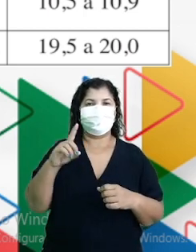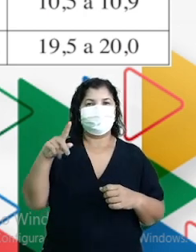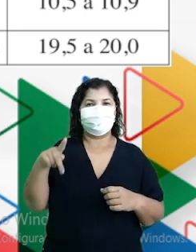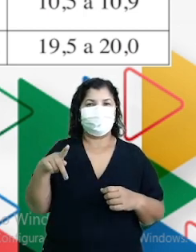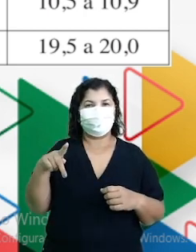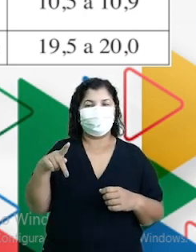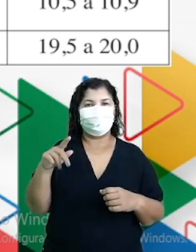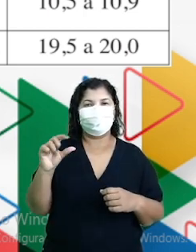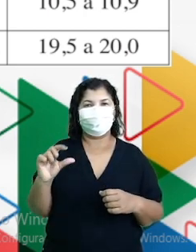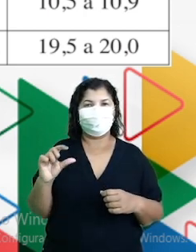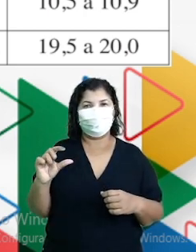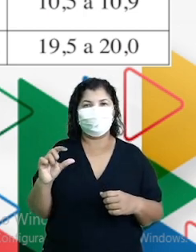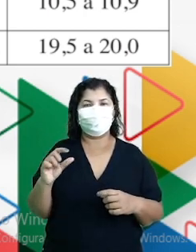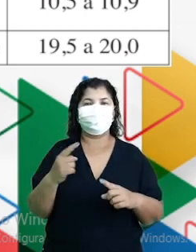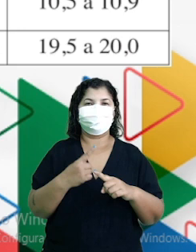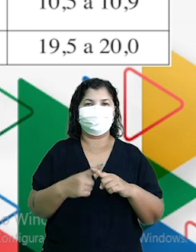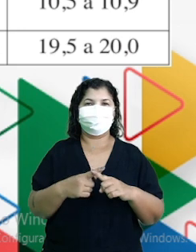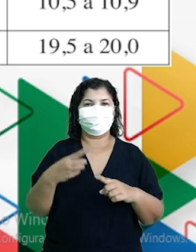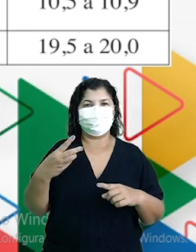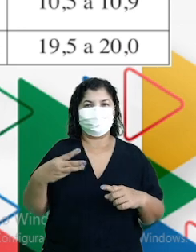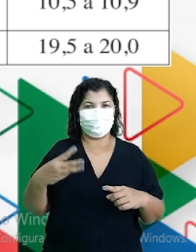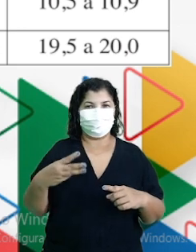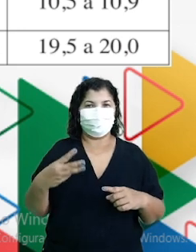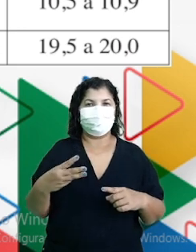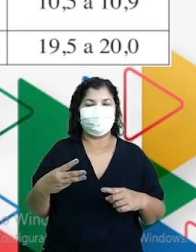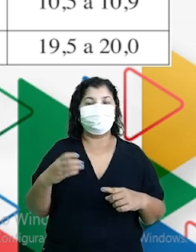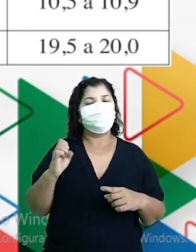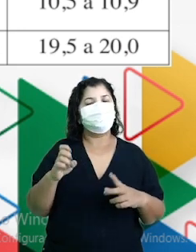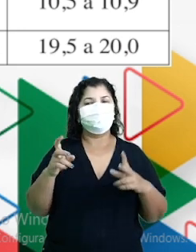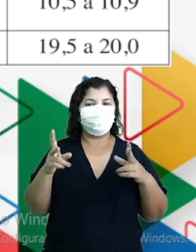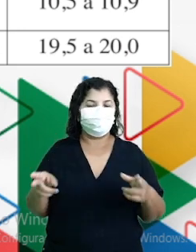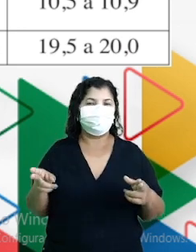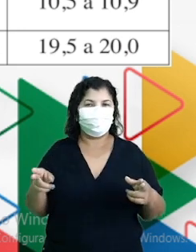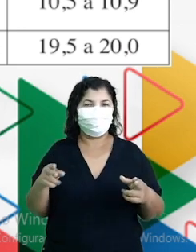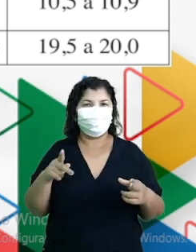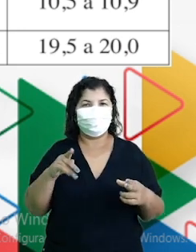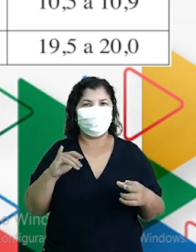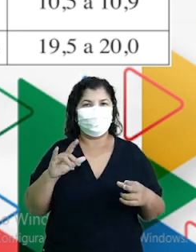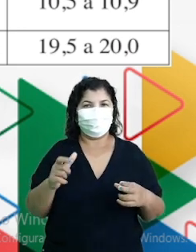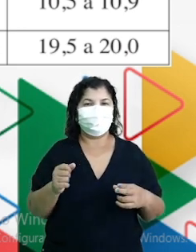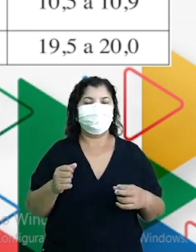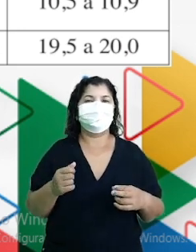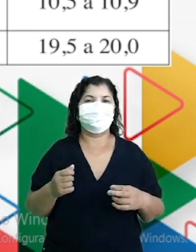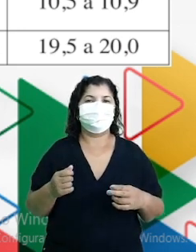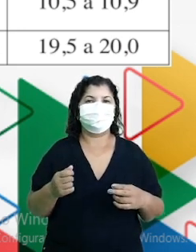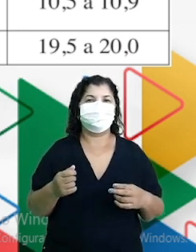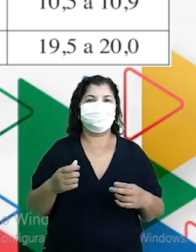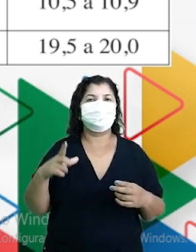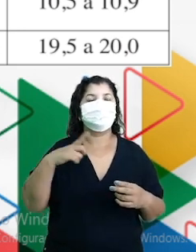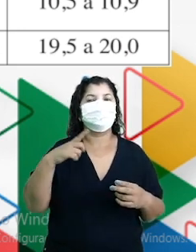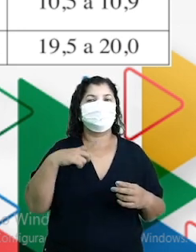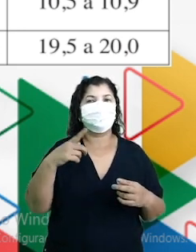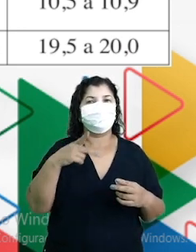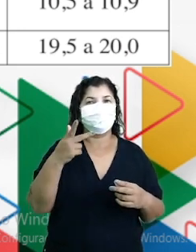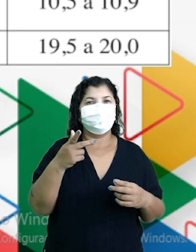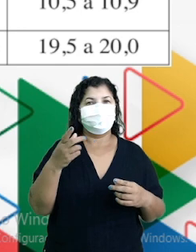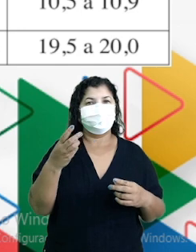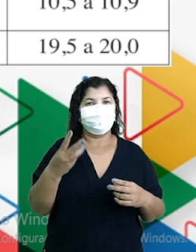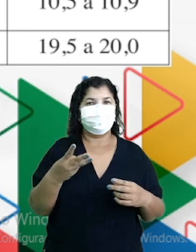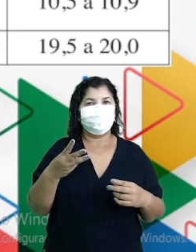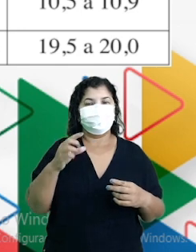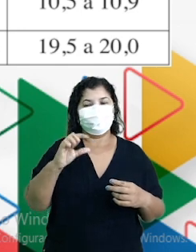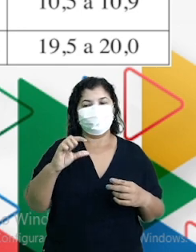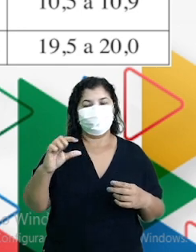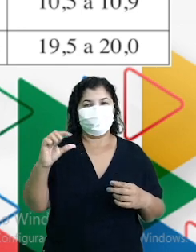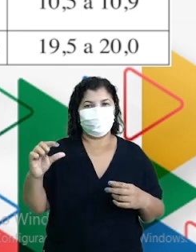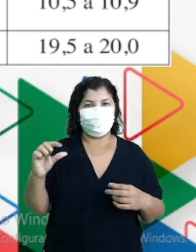e vai multiplicar por 3 se forem as mesmas pilhas. E é o que parece. Ele está dizendo que são 3 pilhas